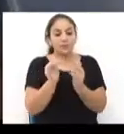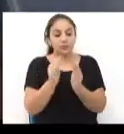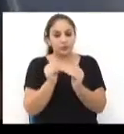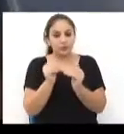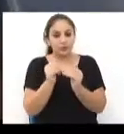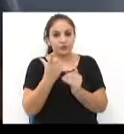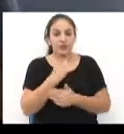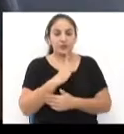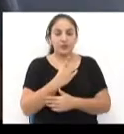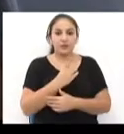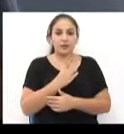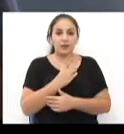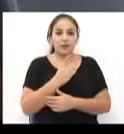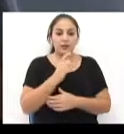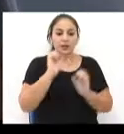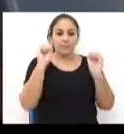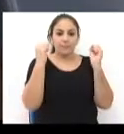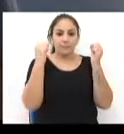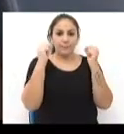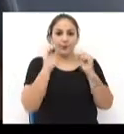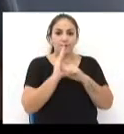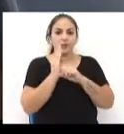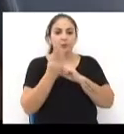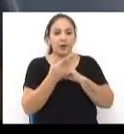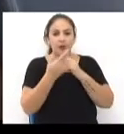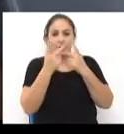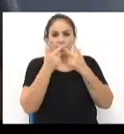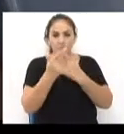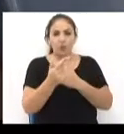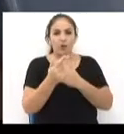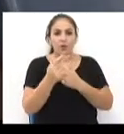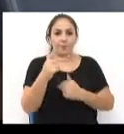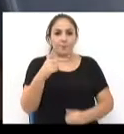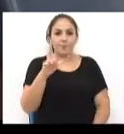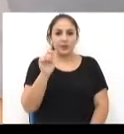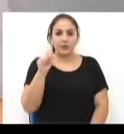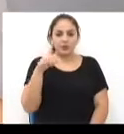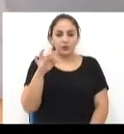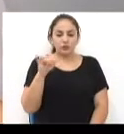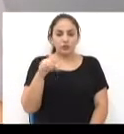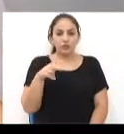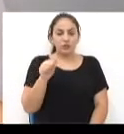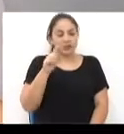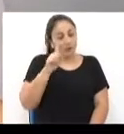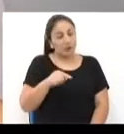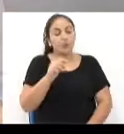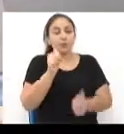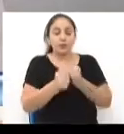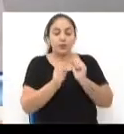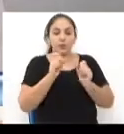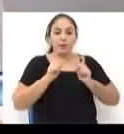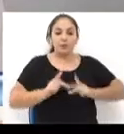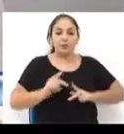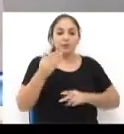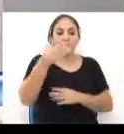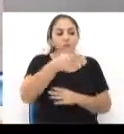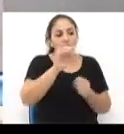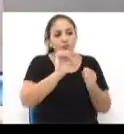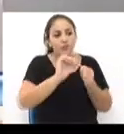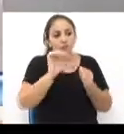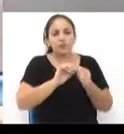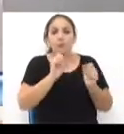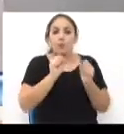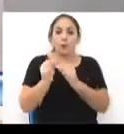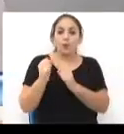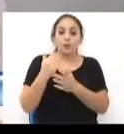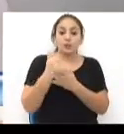solicitando a colocação dos aparelhos em alguns bairros, como é o caso da Planaltina. É um esporte que a pessoa pode ir lá fazer,